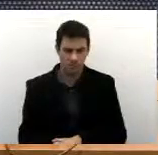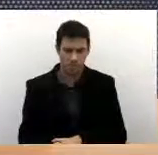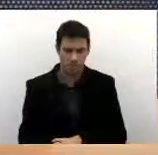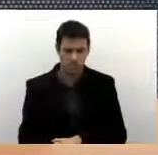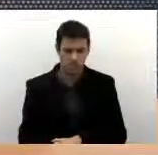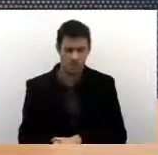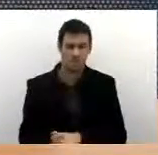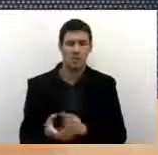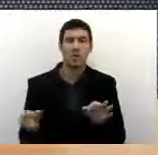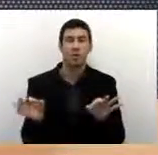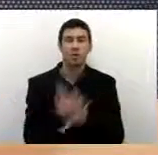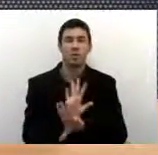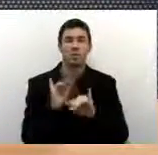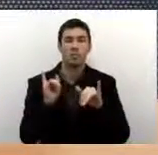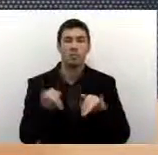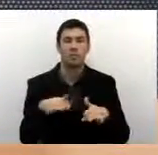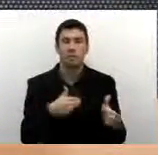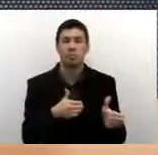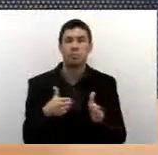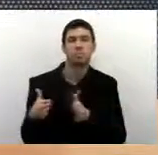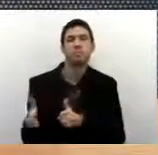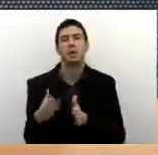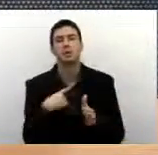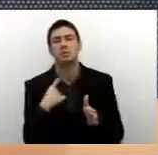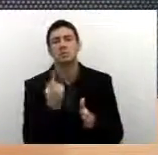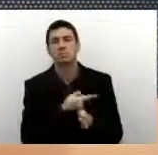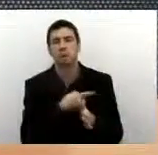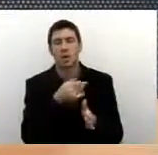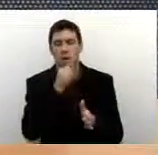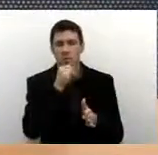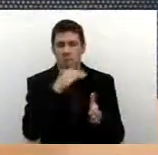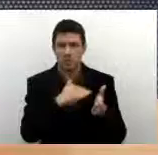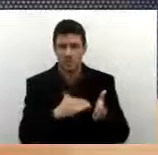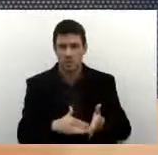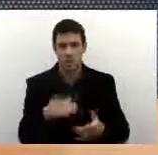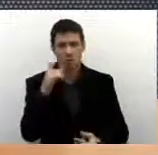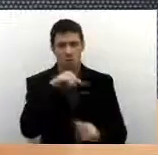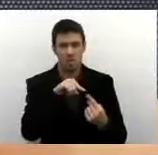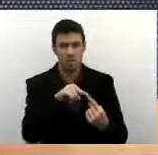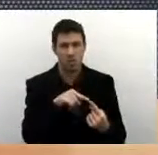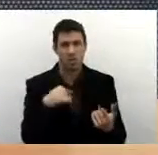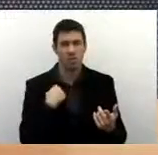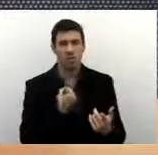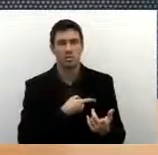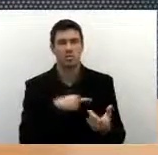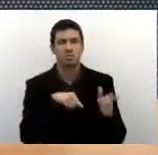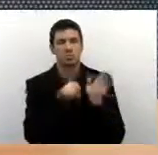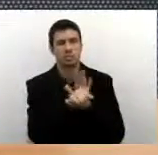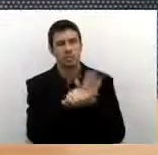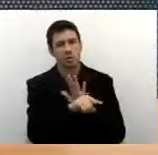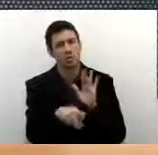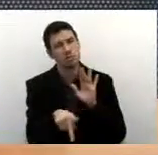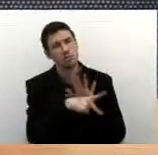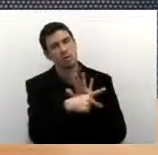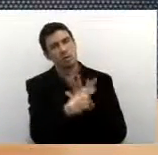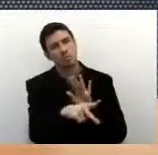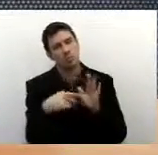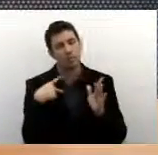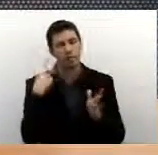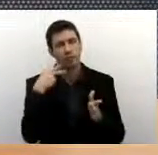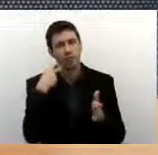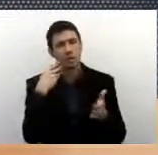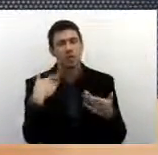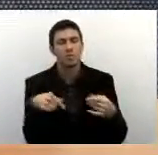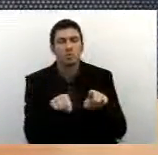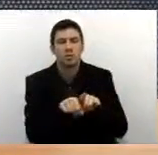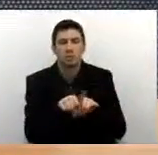Terminada essa parte da explanação do nome secretário, bastante objetiva, passemos à parte dos questionamentos feitos pelos vereadores e